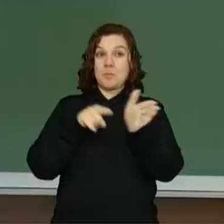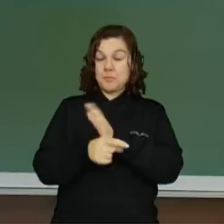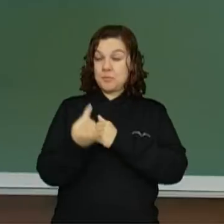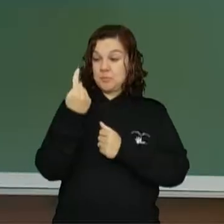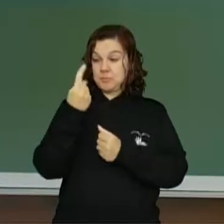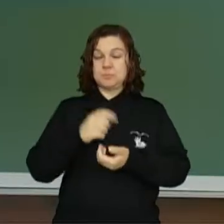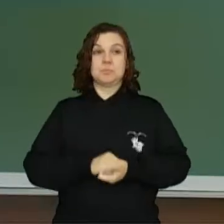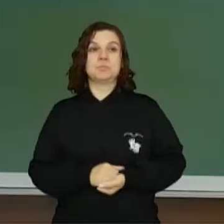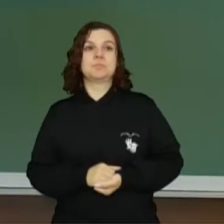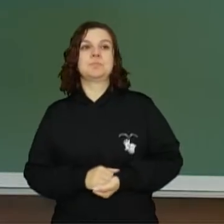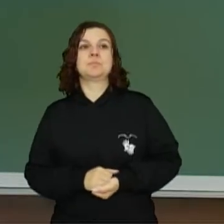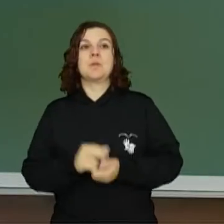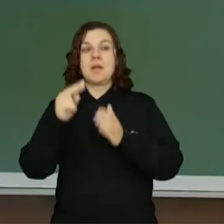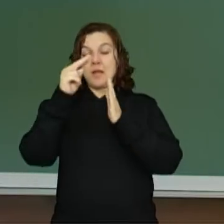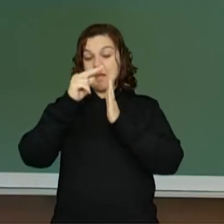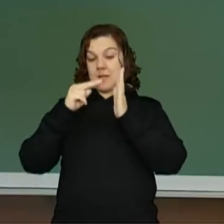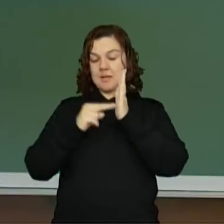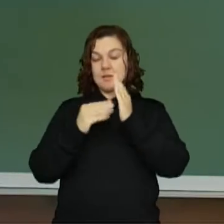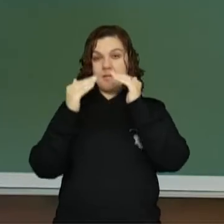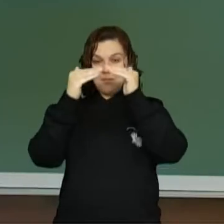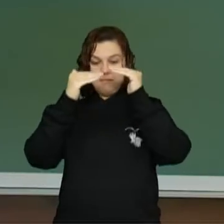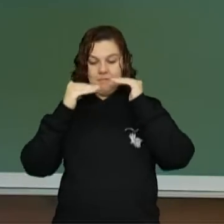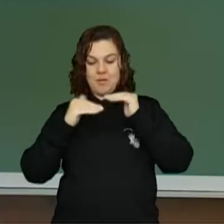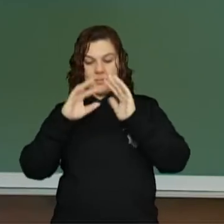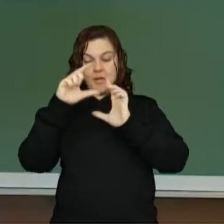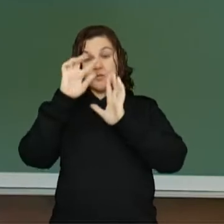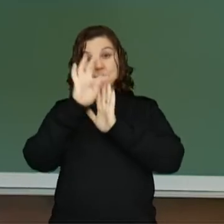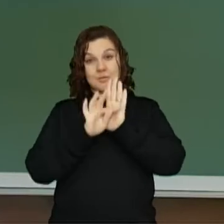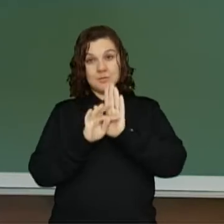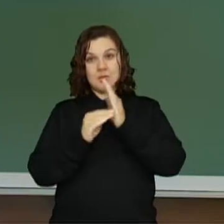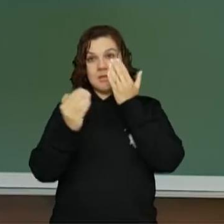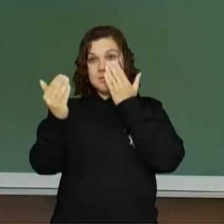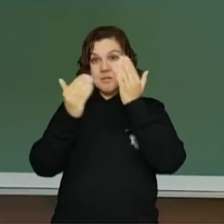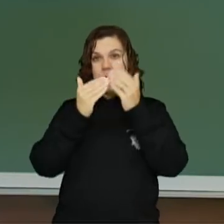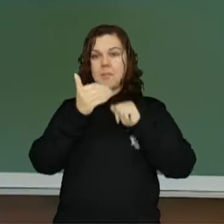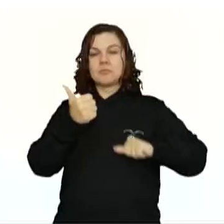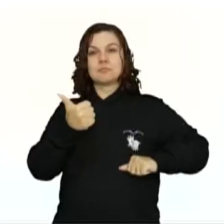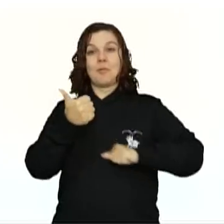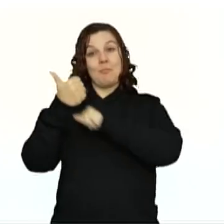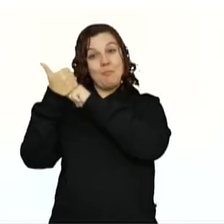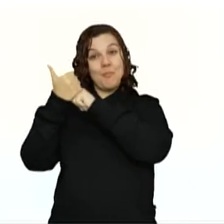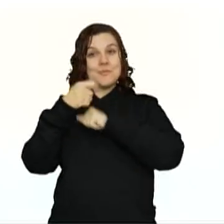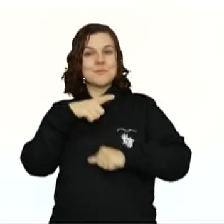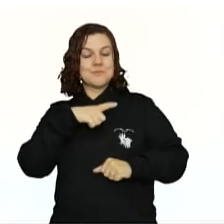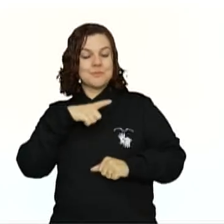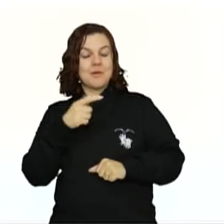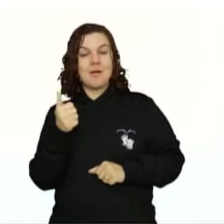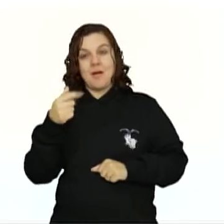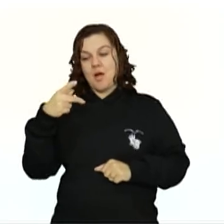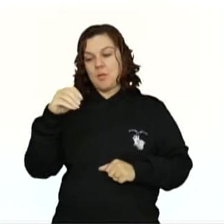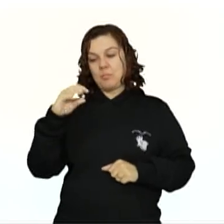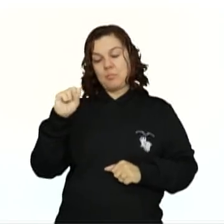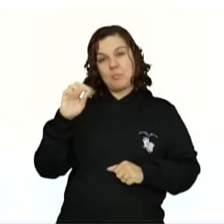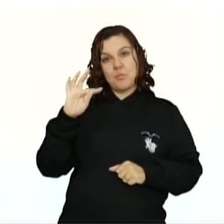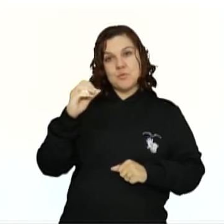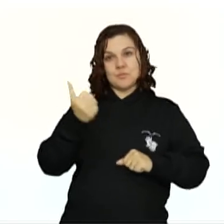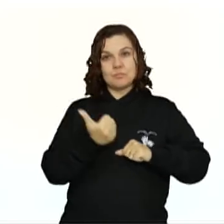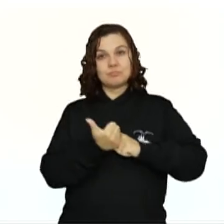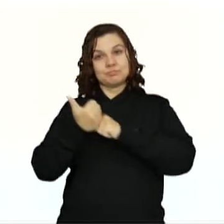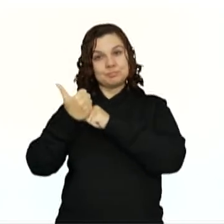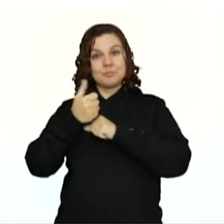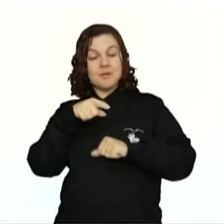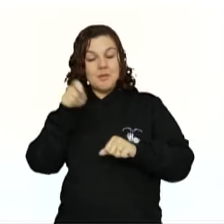Questão de número 1. Leia o texto abaixo, analise o aposto presente nele e a seguir